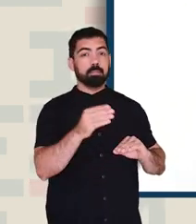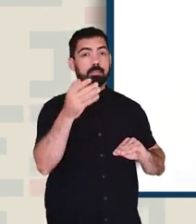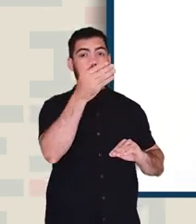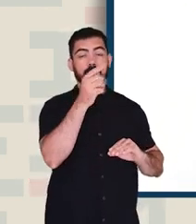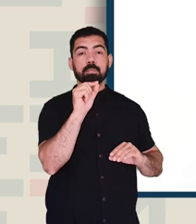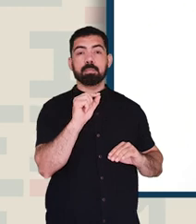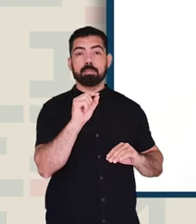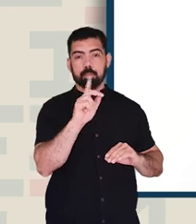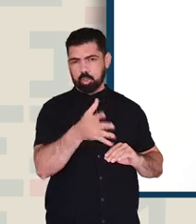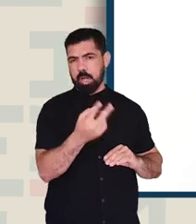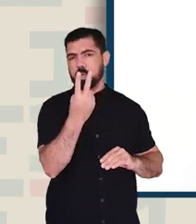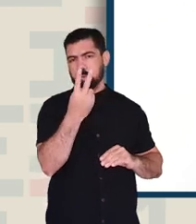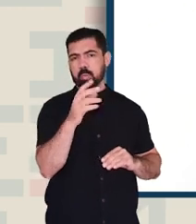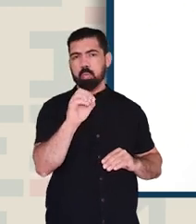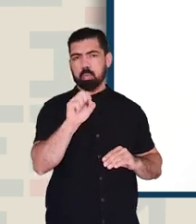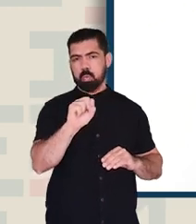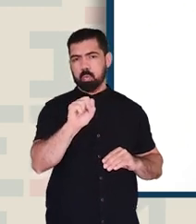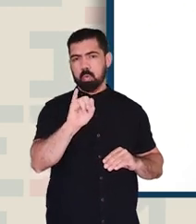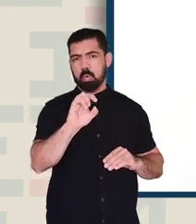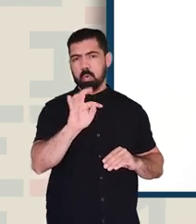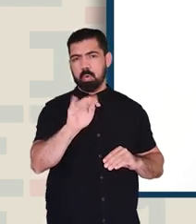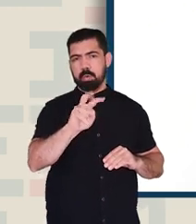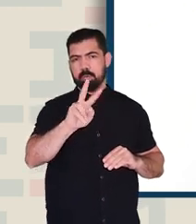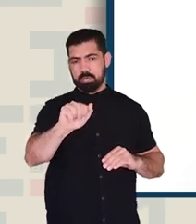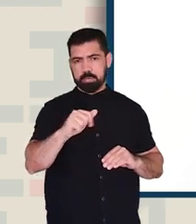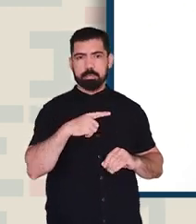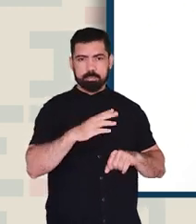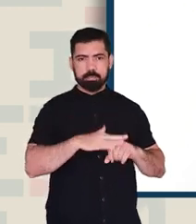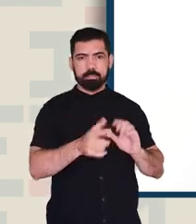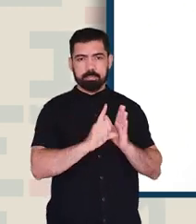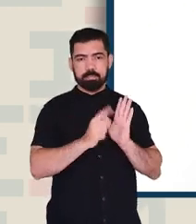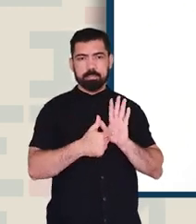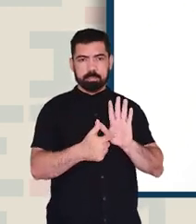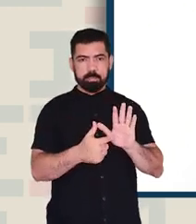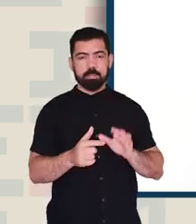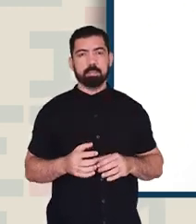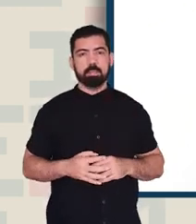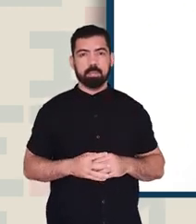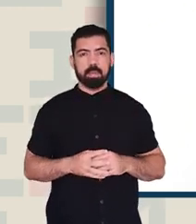isso aqui já são duas oitavas a partir da fundamental que eu toquei.